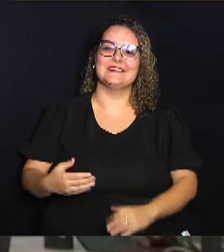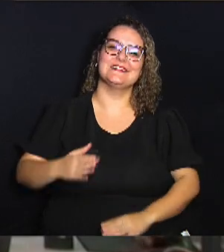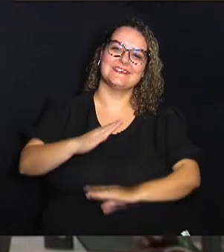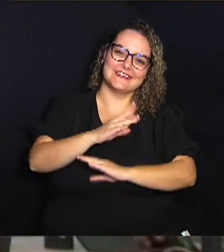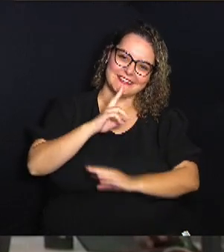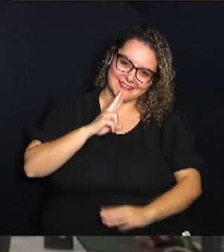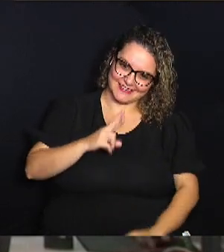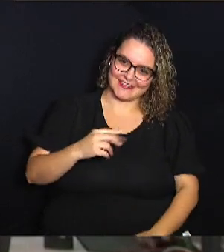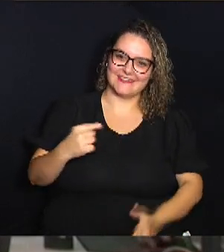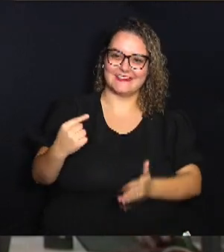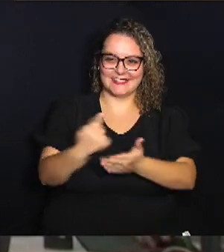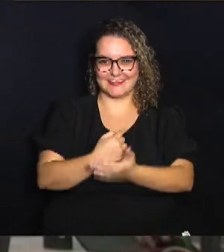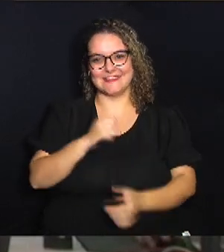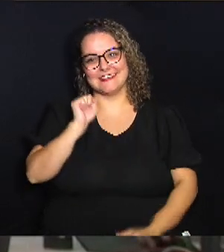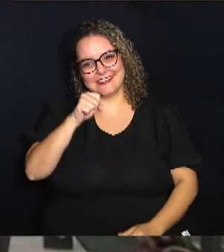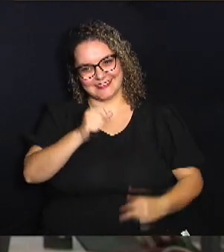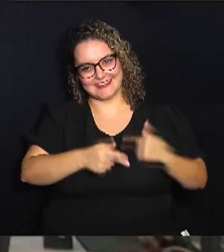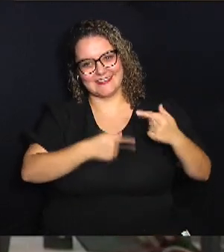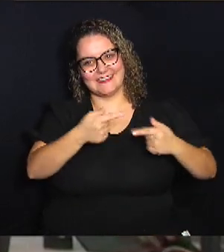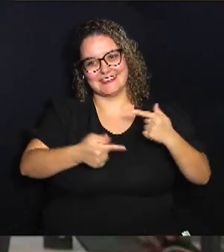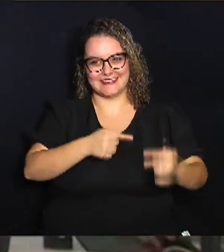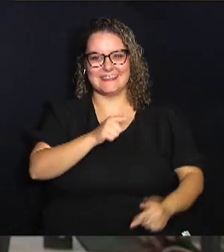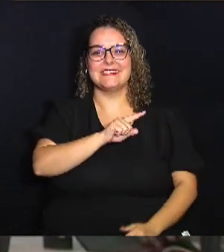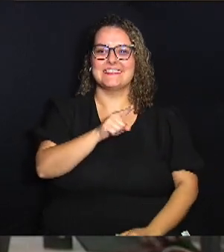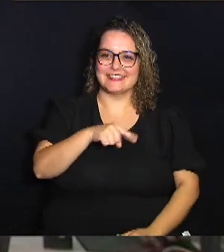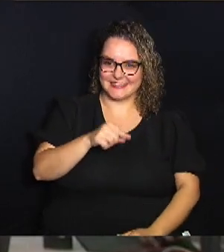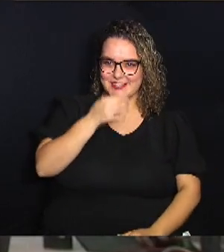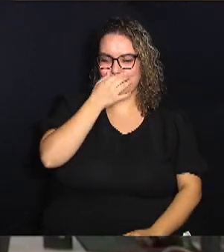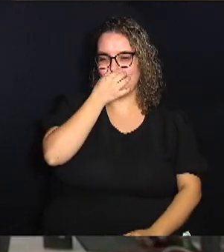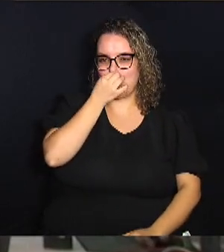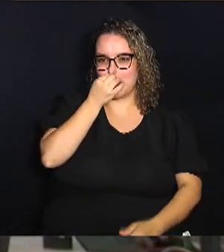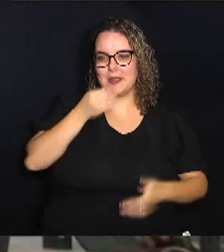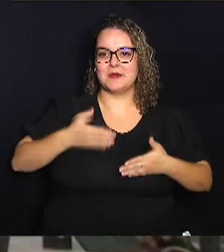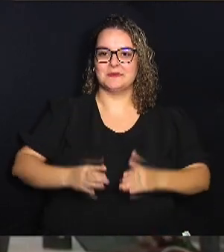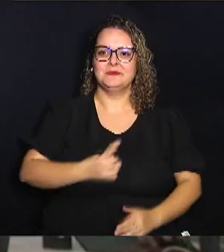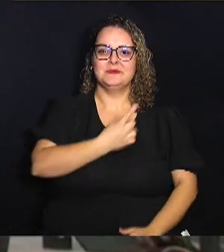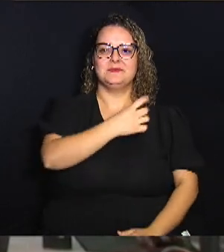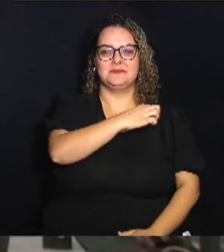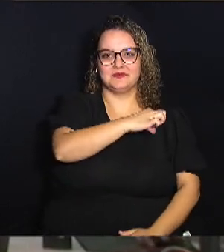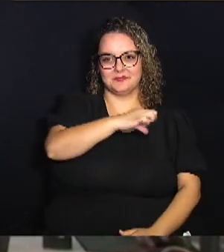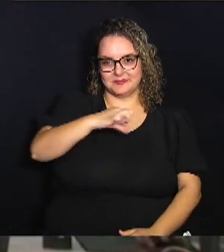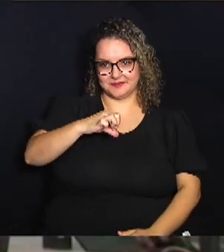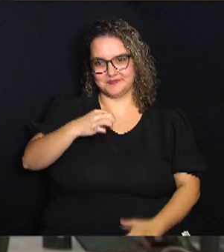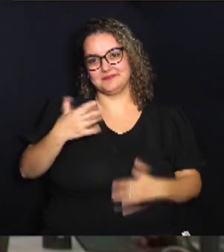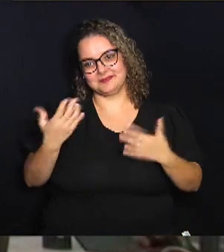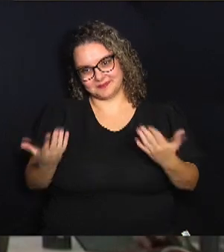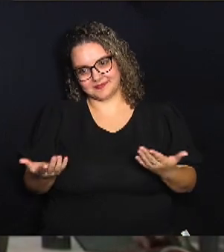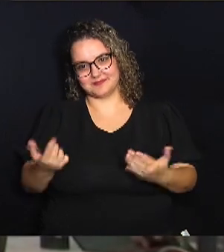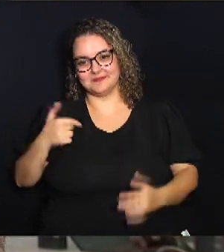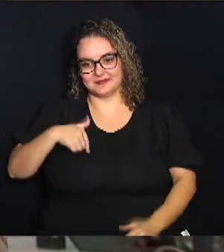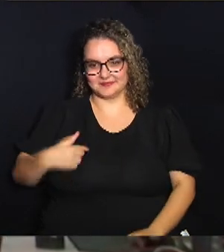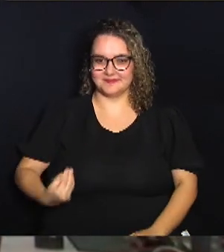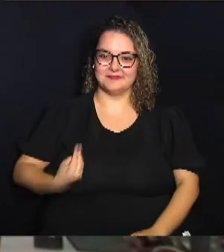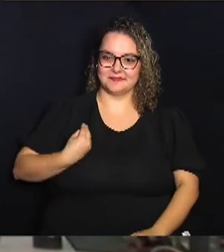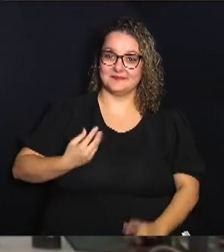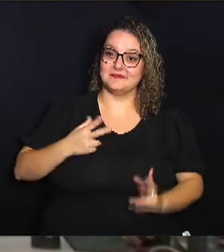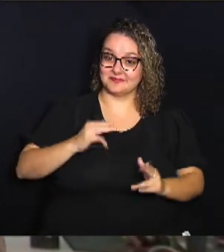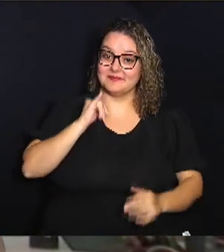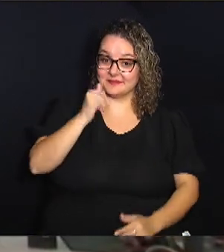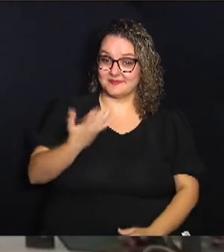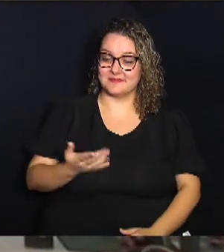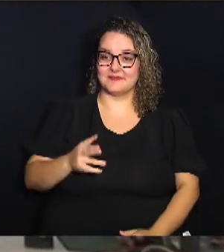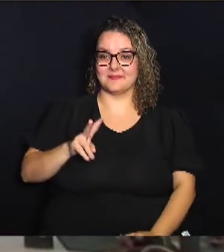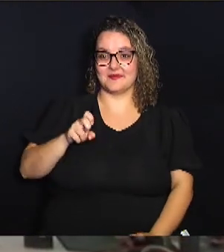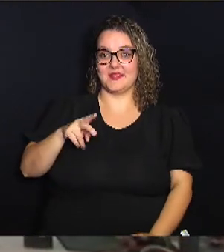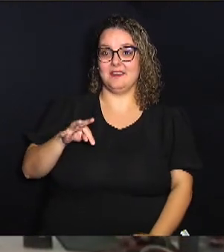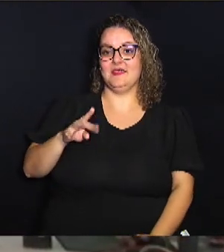Respondendo a sua pergunta, sim, eu sou da geração Z, eu nasci em 1999 e eu estou aqui, como você falou, na Venturi